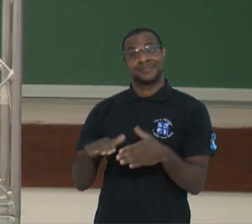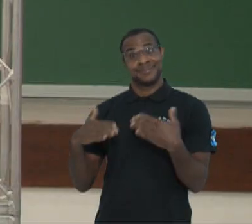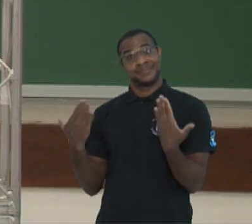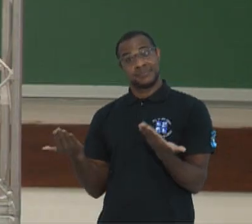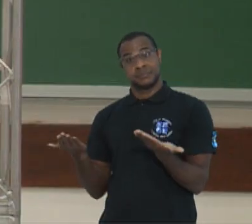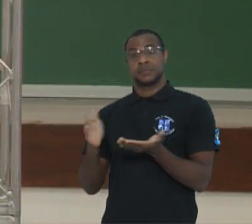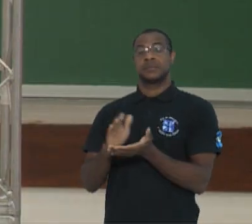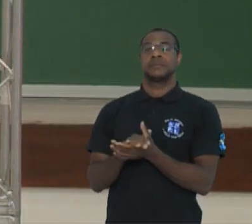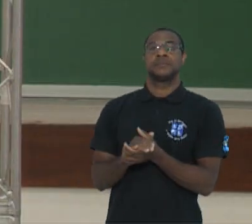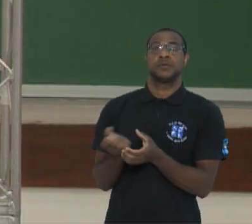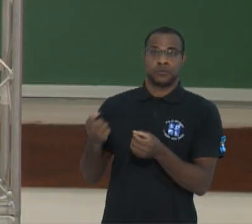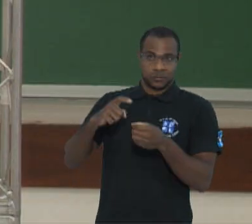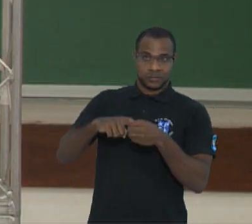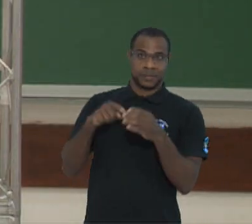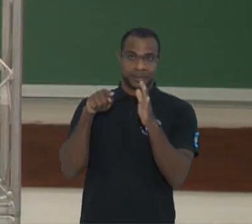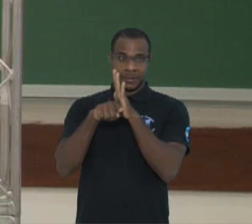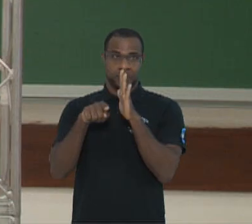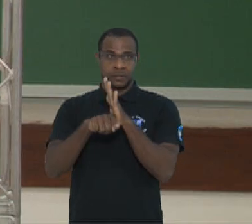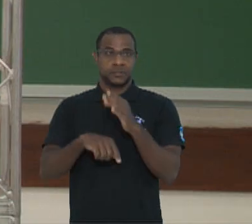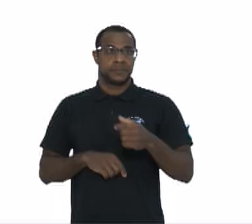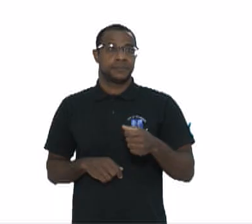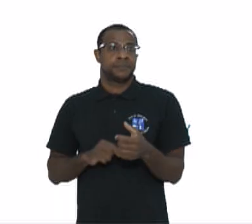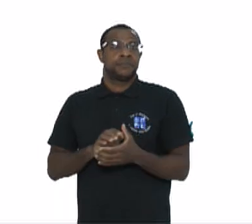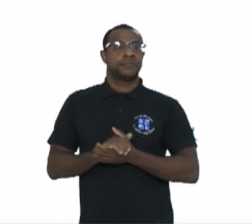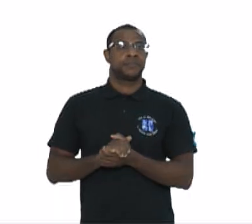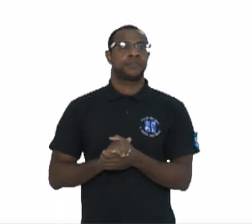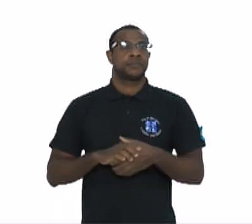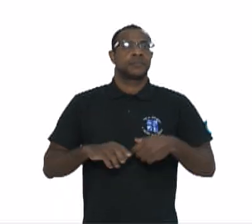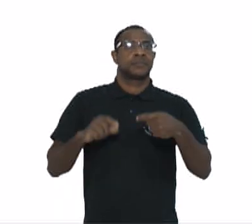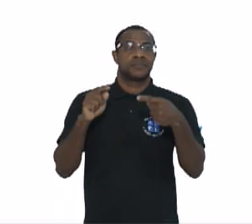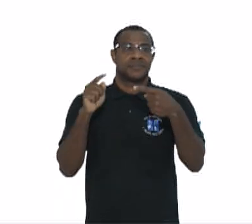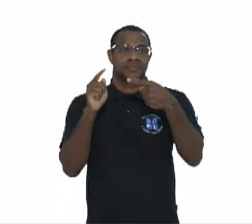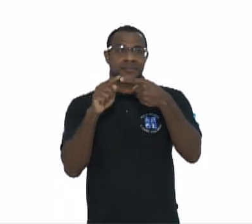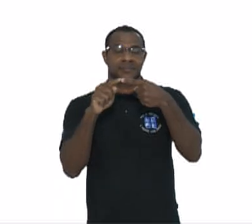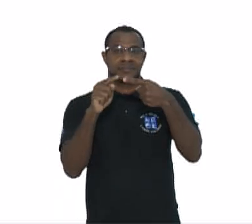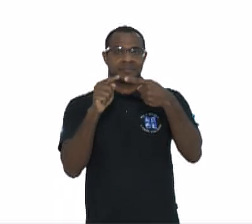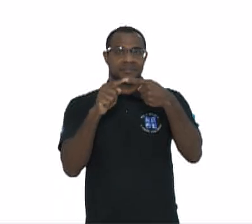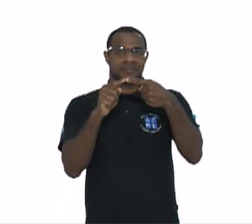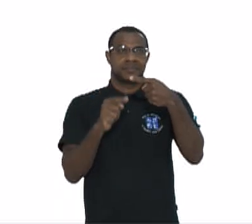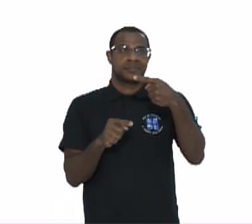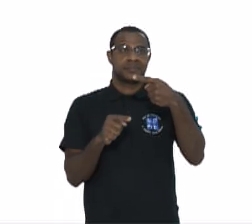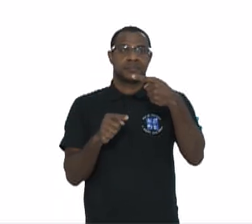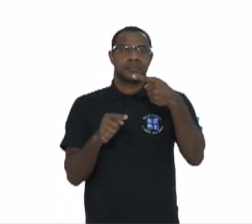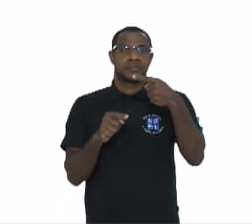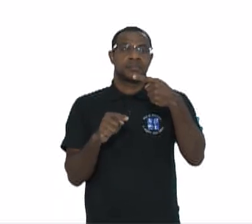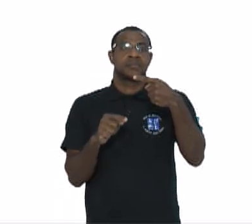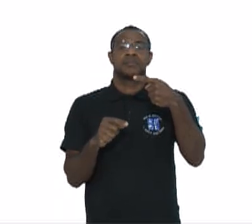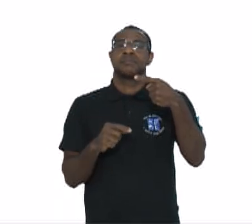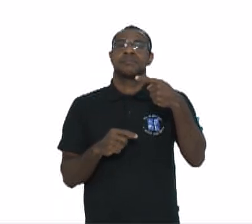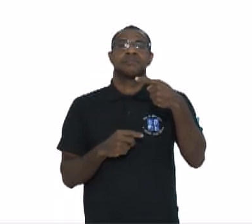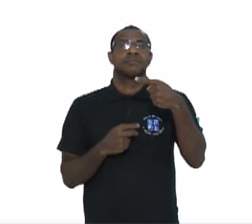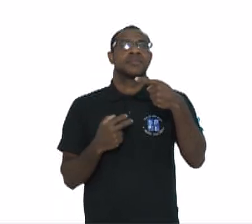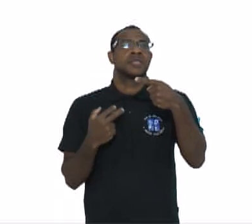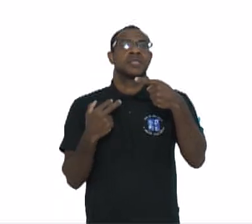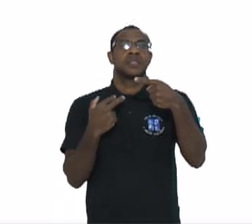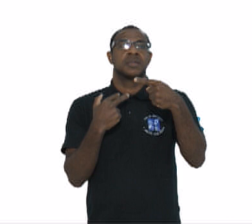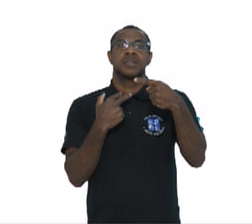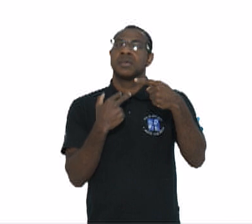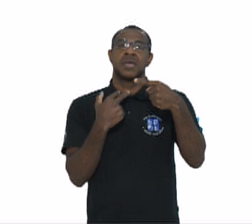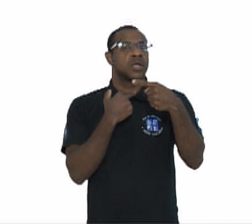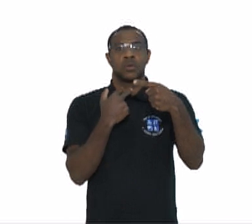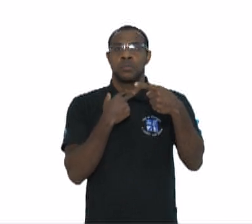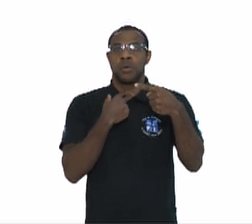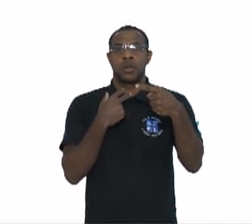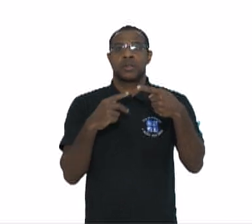Então, pessoal, retomando o nosso quiz, right or wrong? I don't may come here. Eu não posso vir para cá, eu não posso